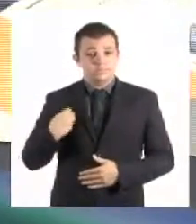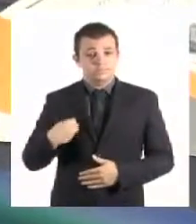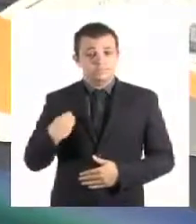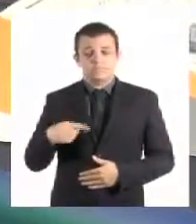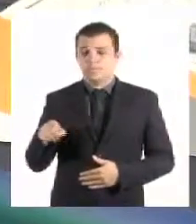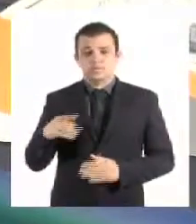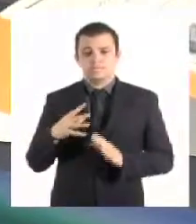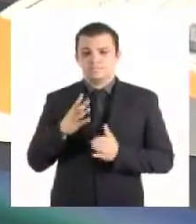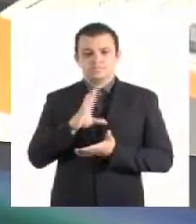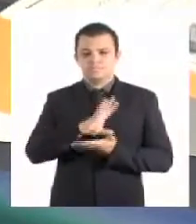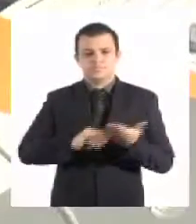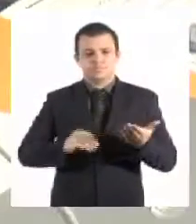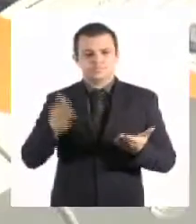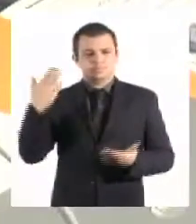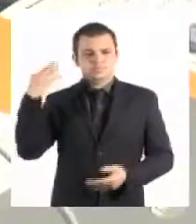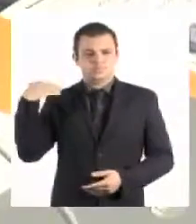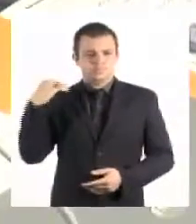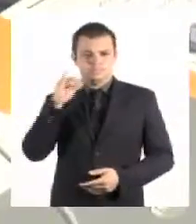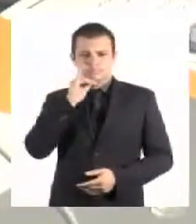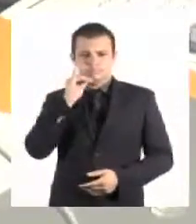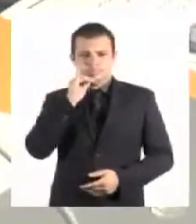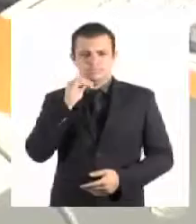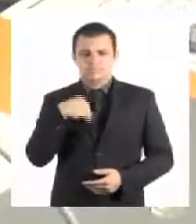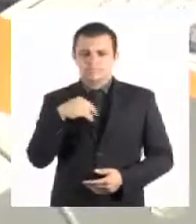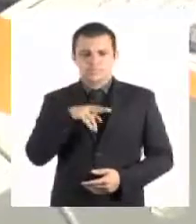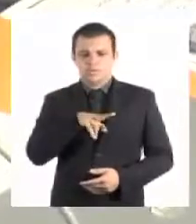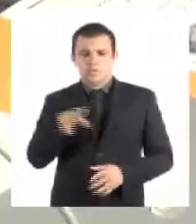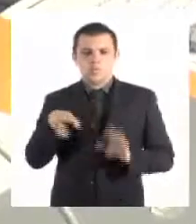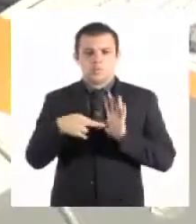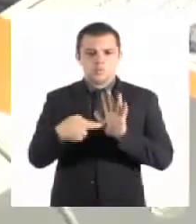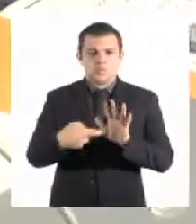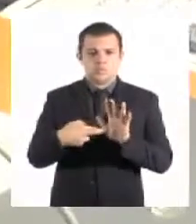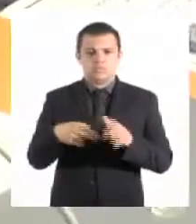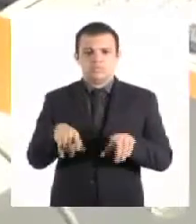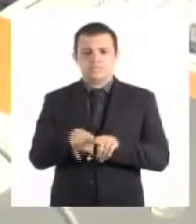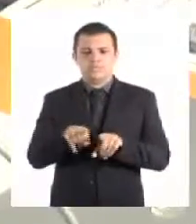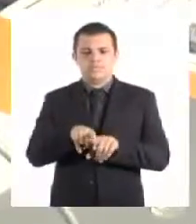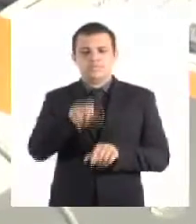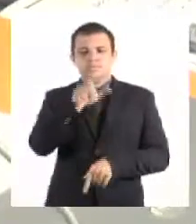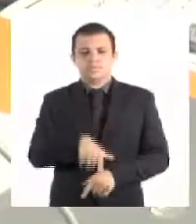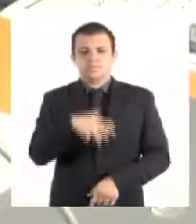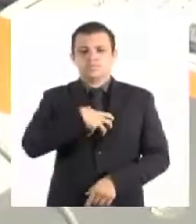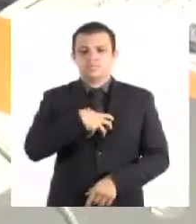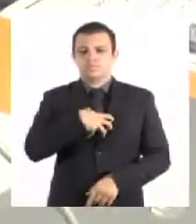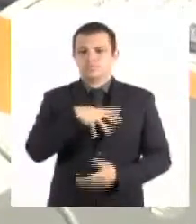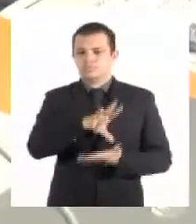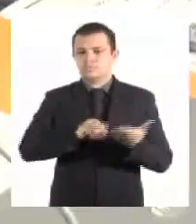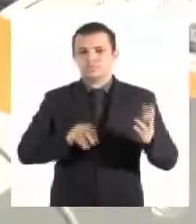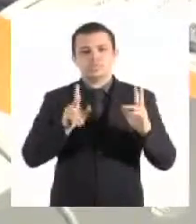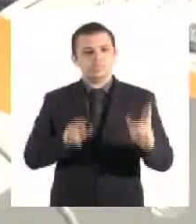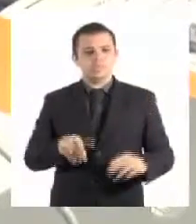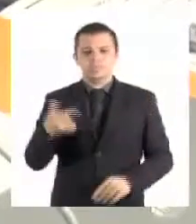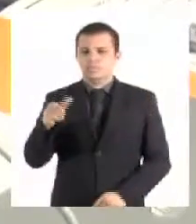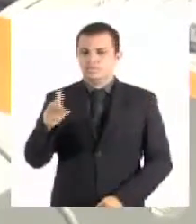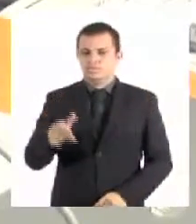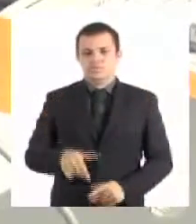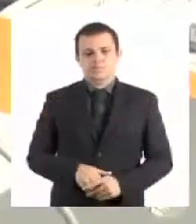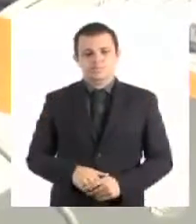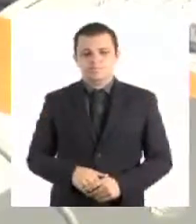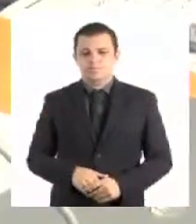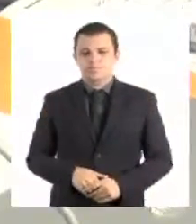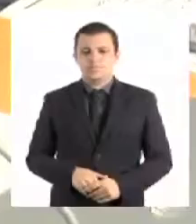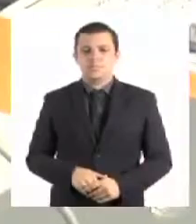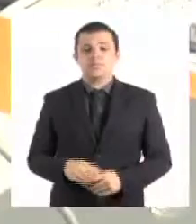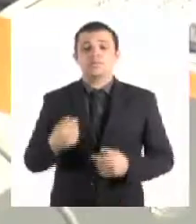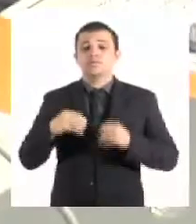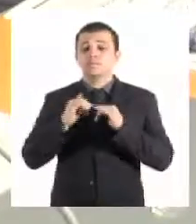o modelo anterior, nem no nome nem na forma. Nem no nome nem na forma de gestão. E